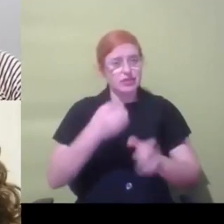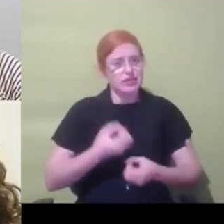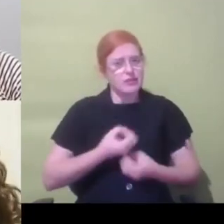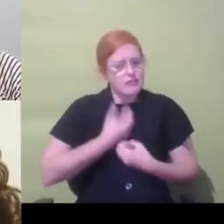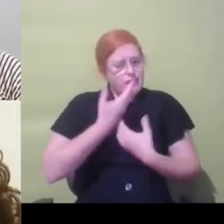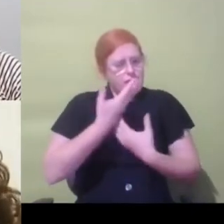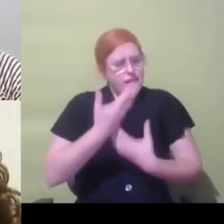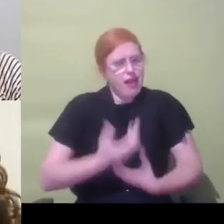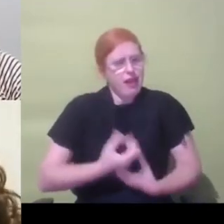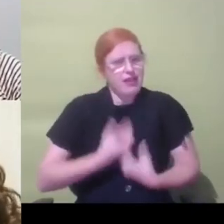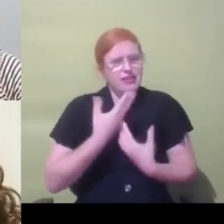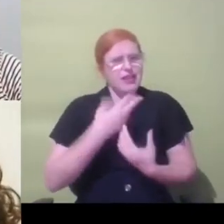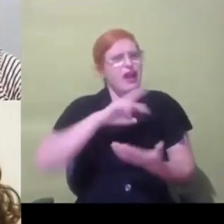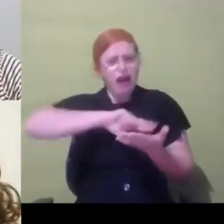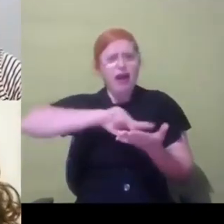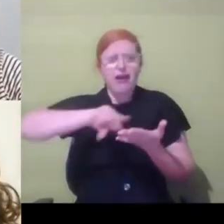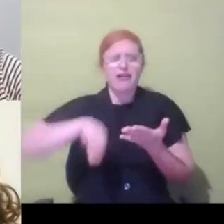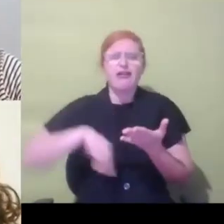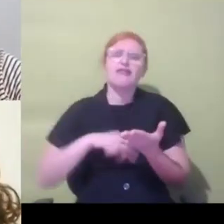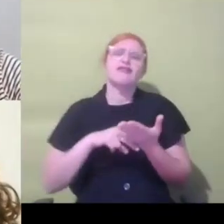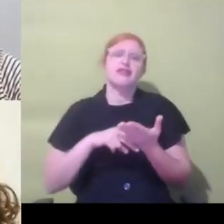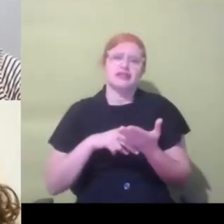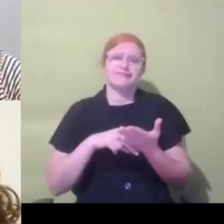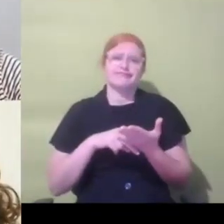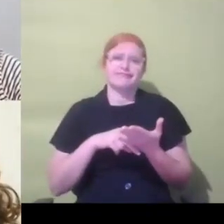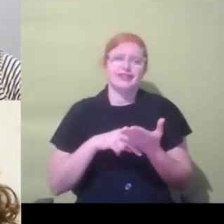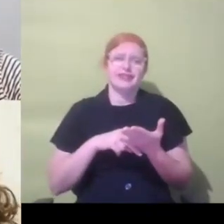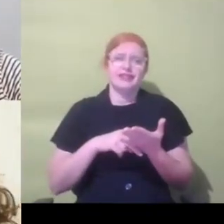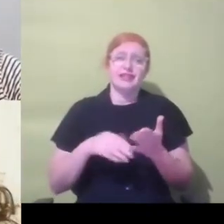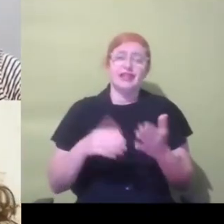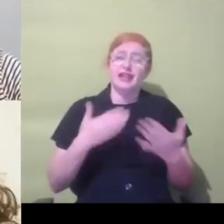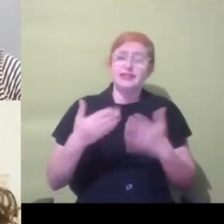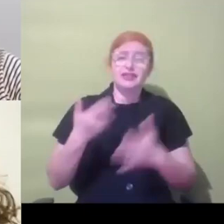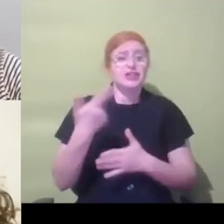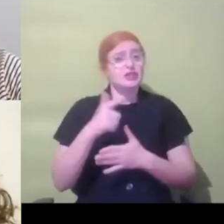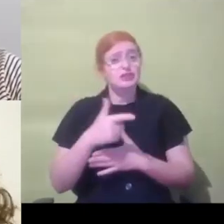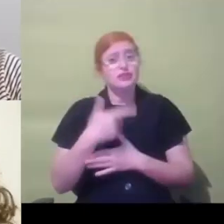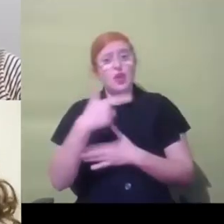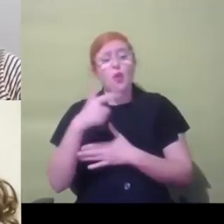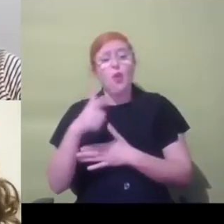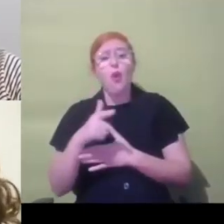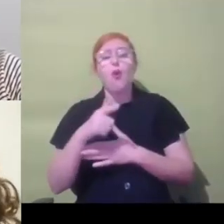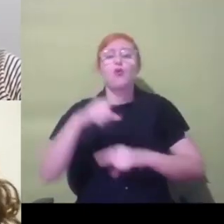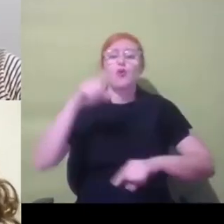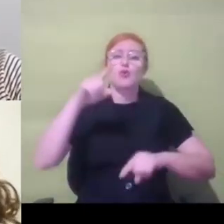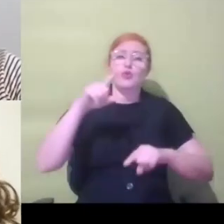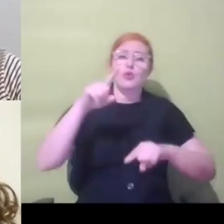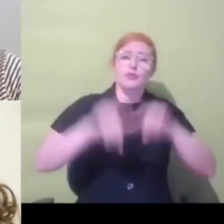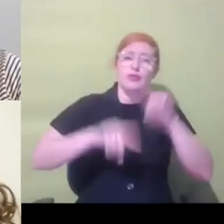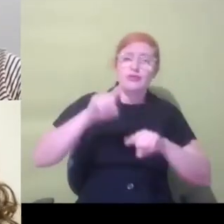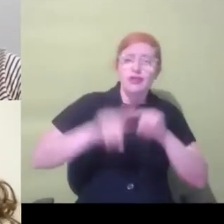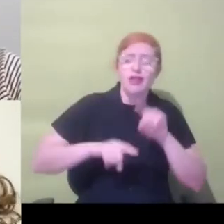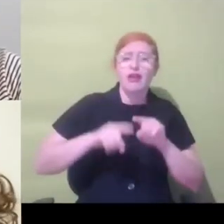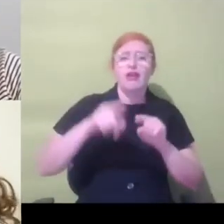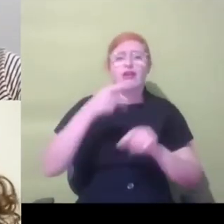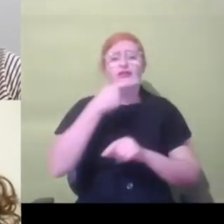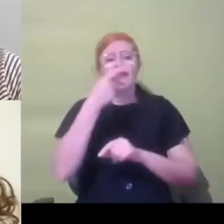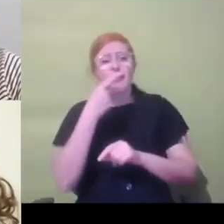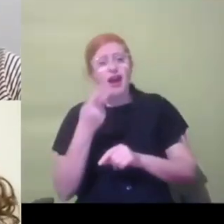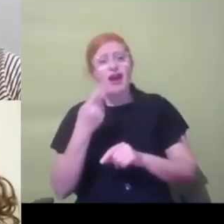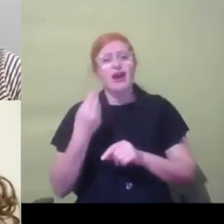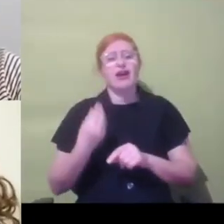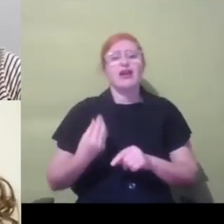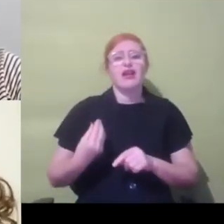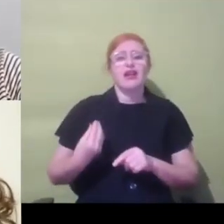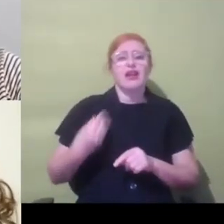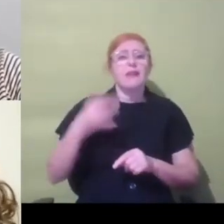é muito diversa. E quando a gente não tem outros recursos como a fala, como a presença mesmo, às vezes se torna mais difícil